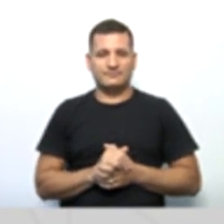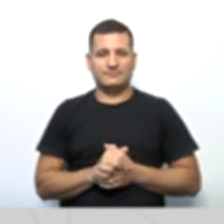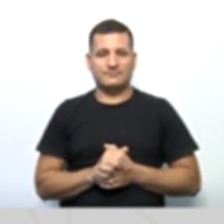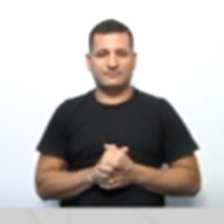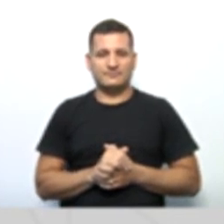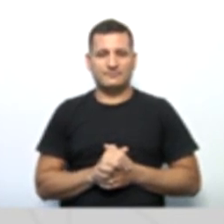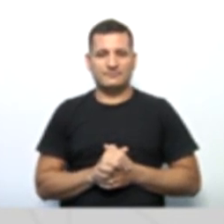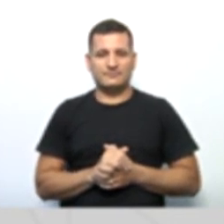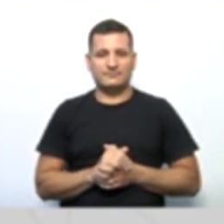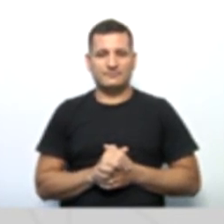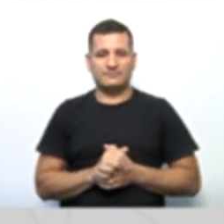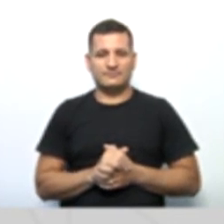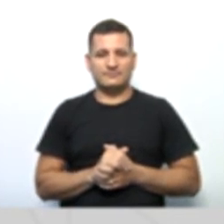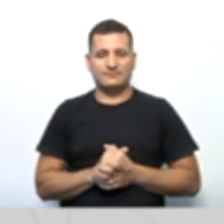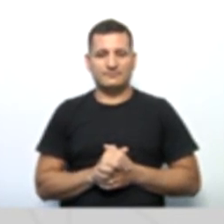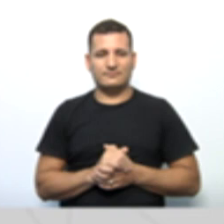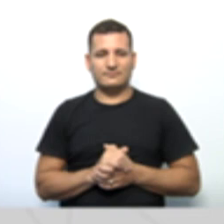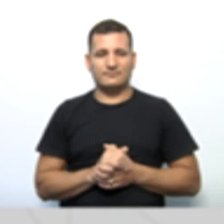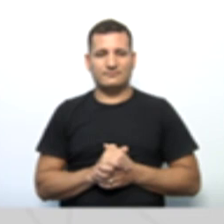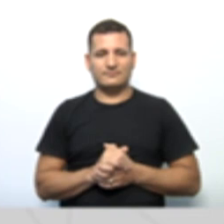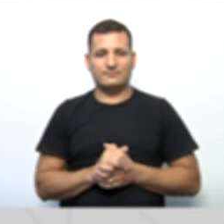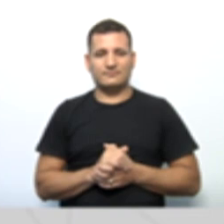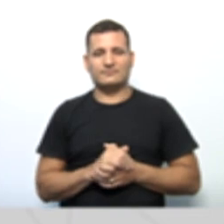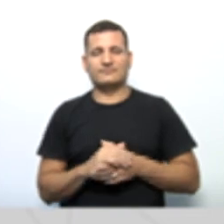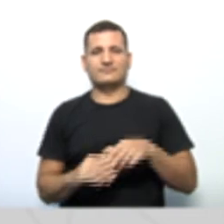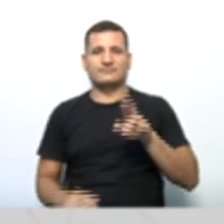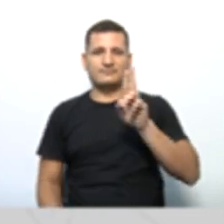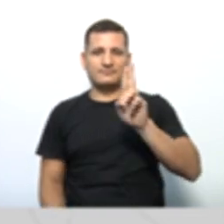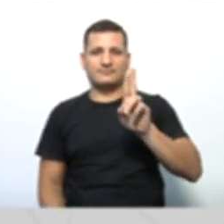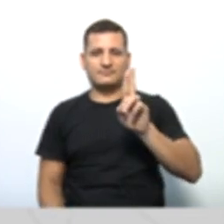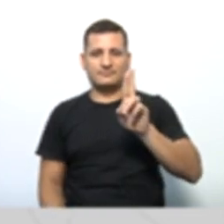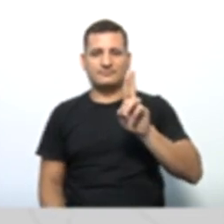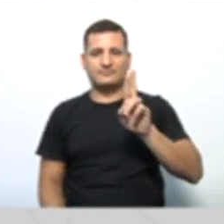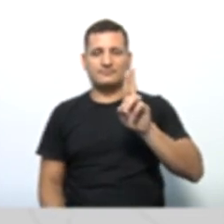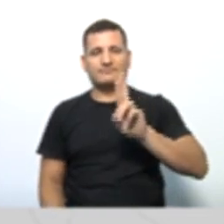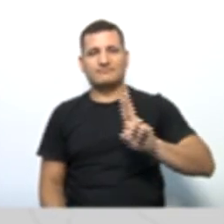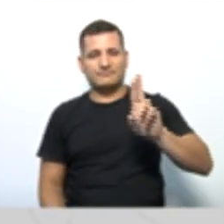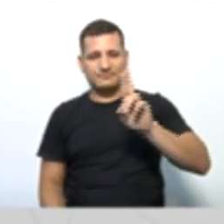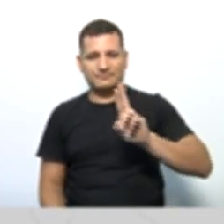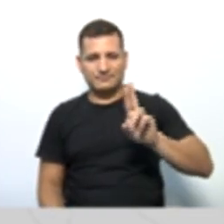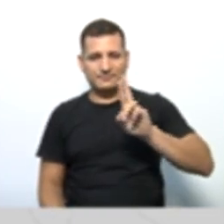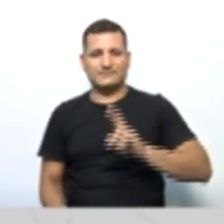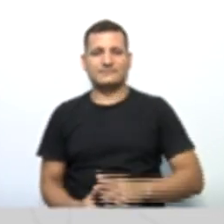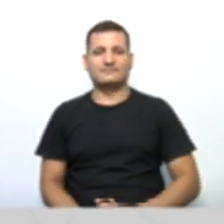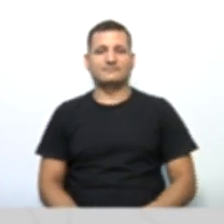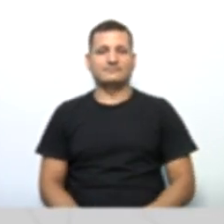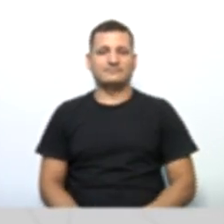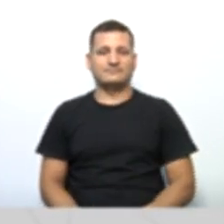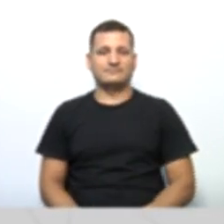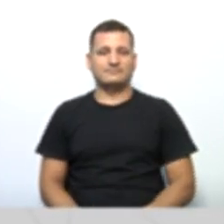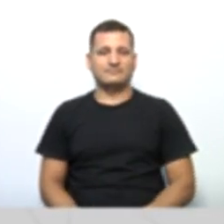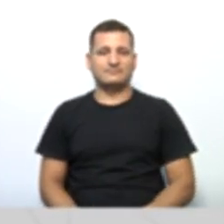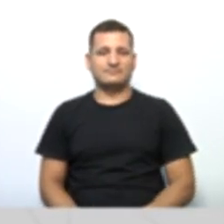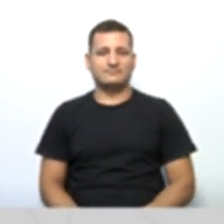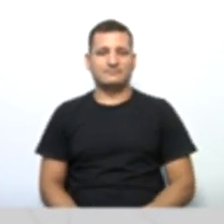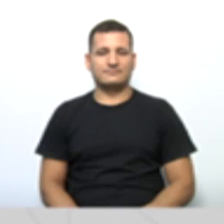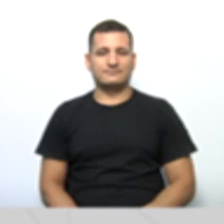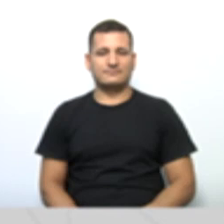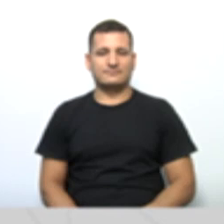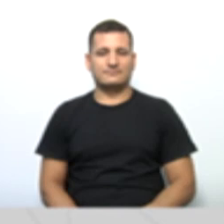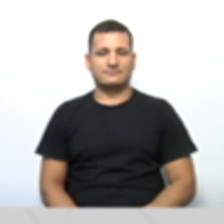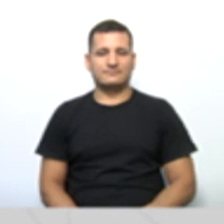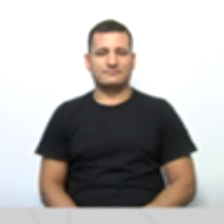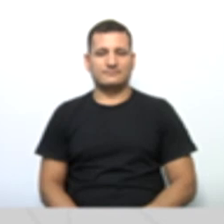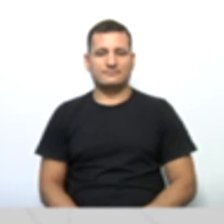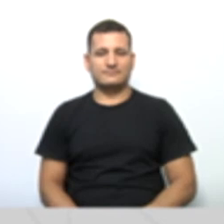que pensou. Então, obviamente, essa aqui está correspondendo à ética utilitarista, que é essa ética